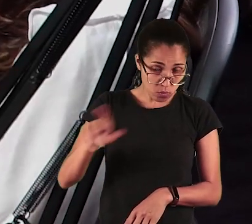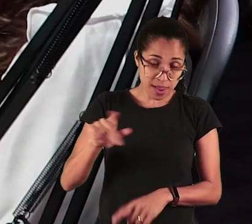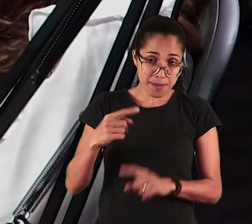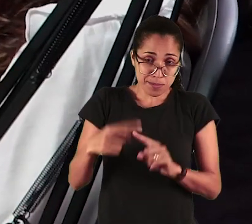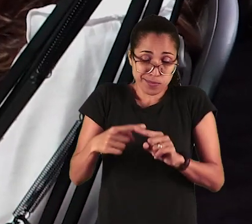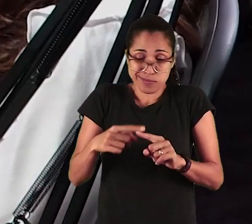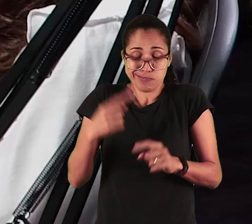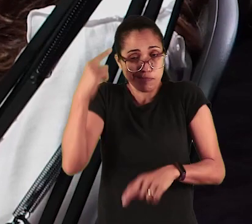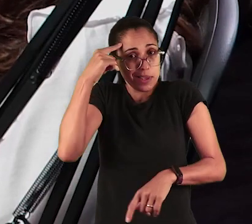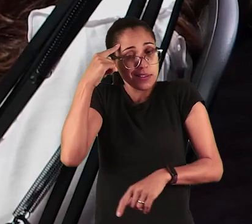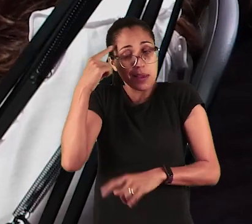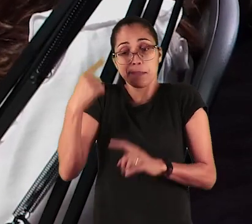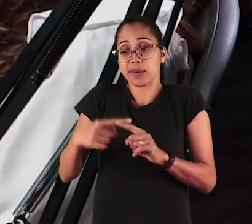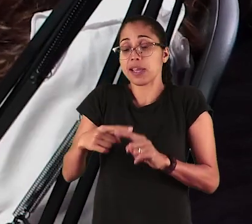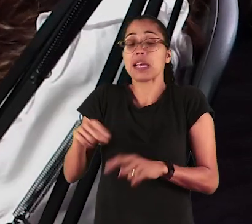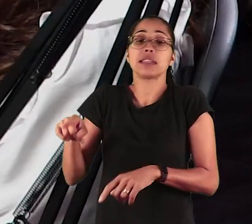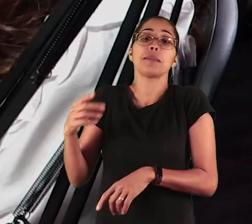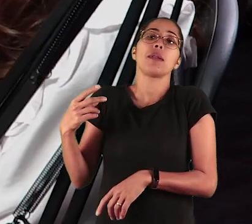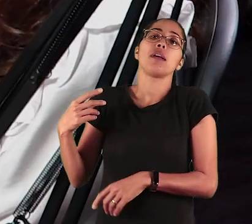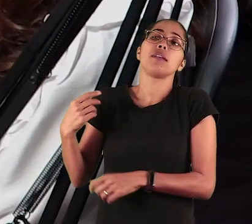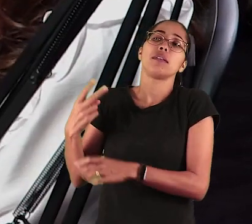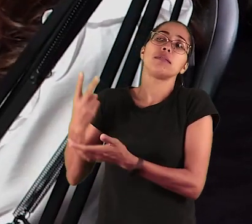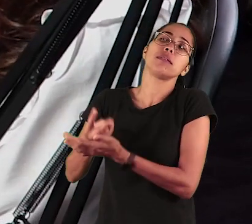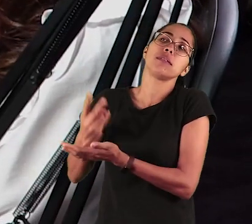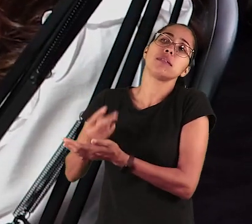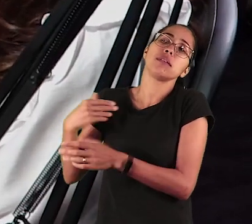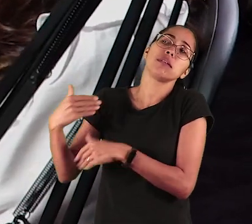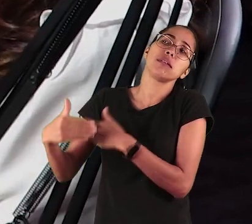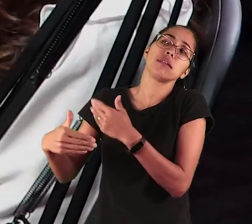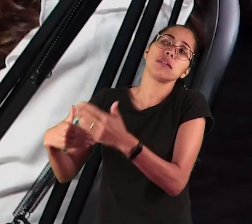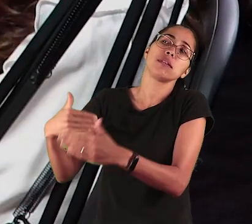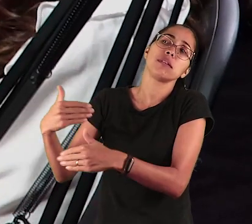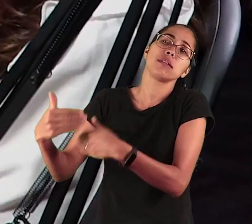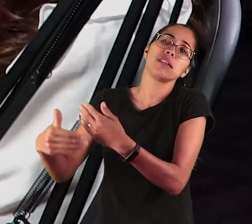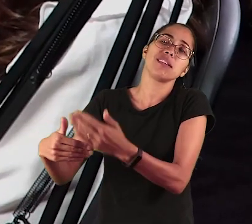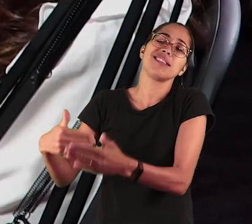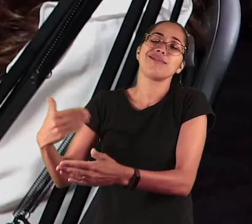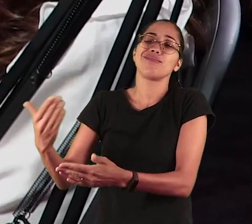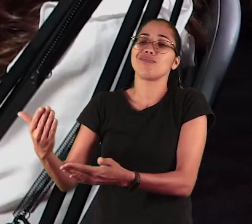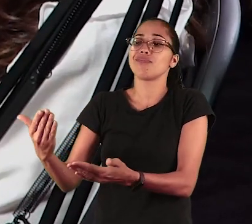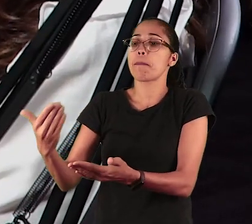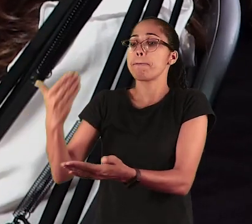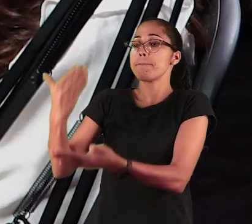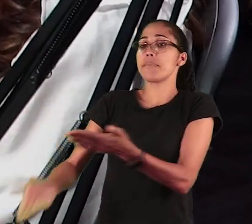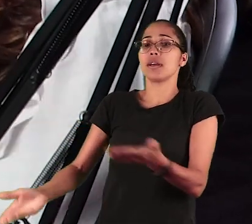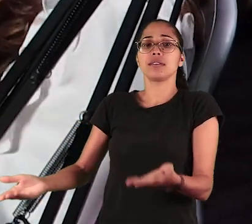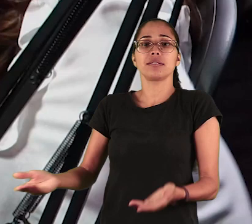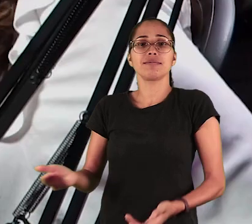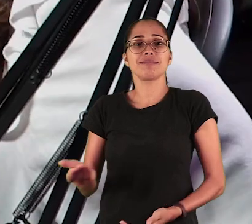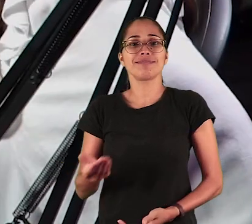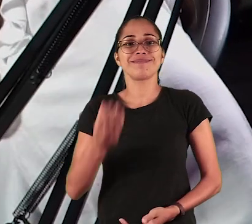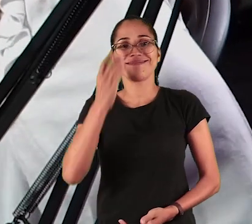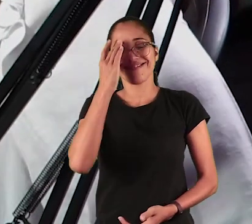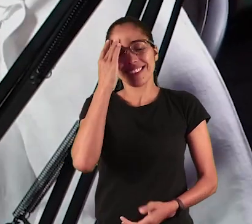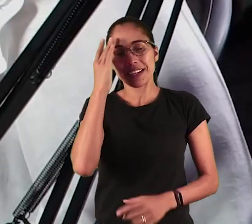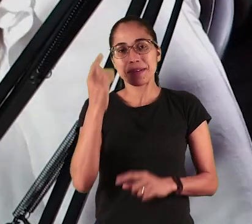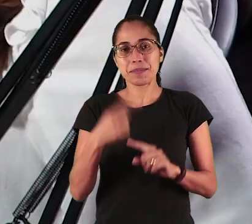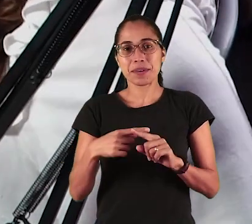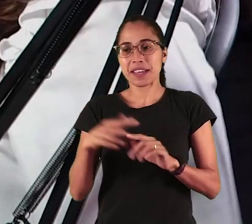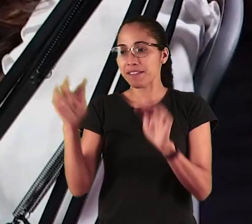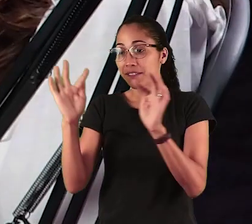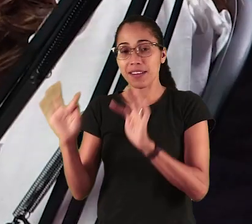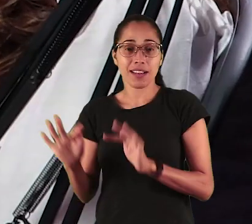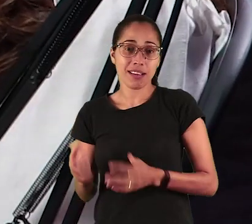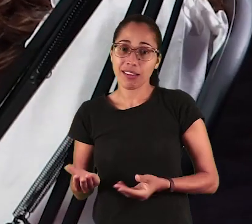aquela conta não esteja fechando e se você deixar ela para muito tempo ela vai estourar e você vai falar assim pô mas eu investir minha carreira aqui